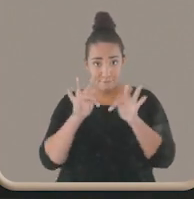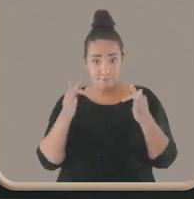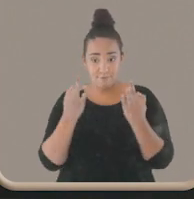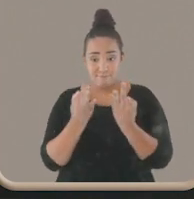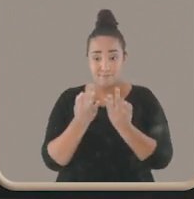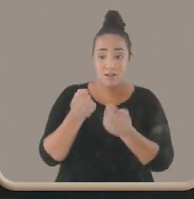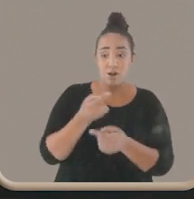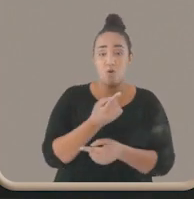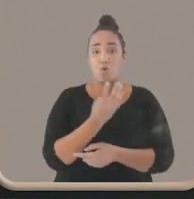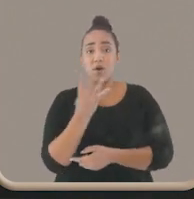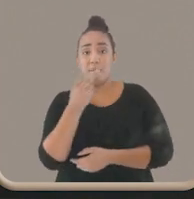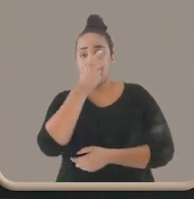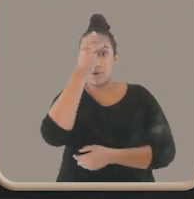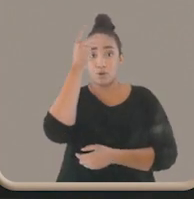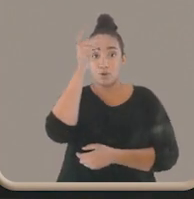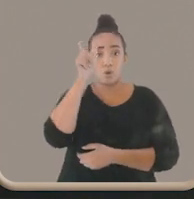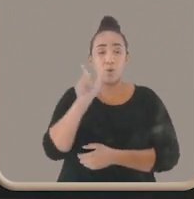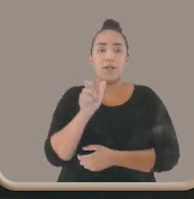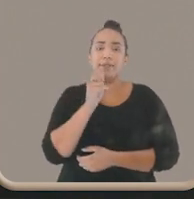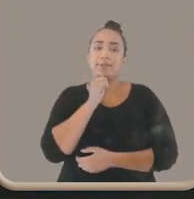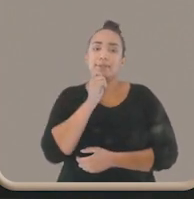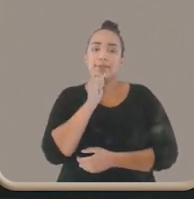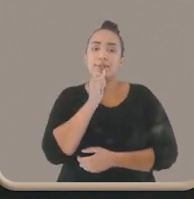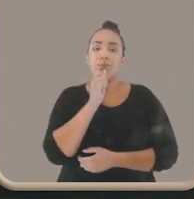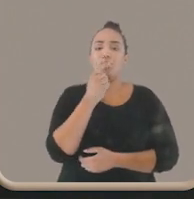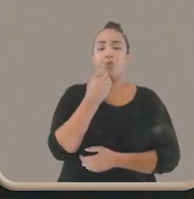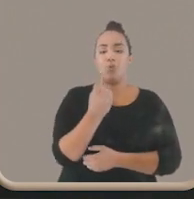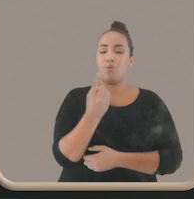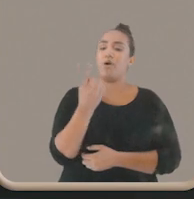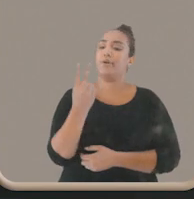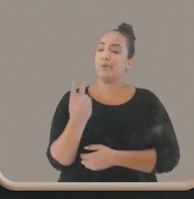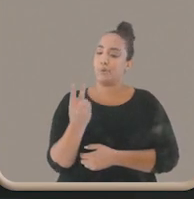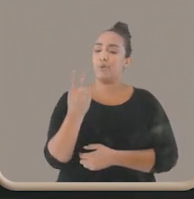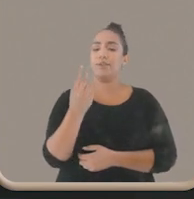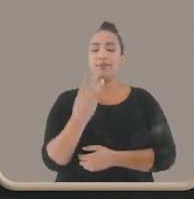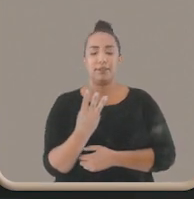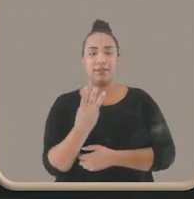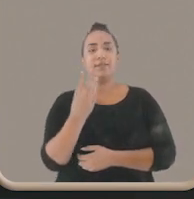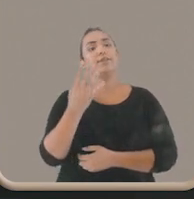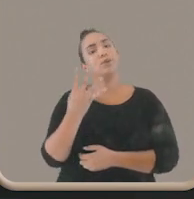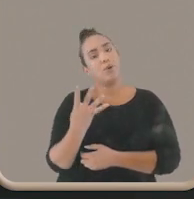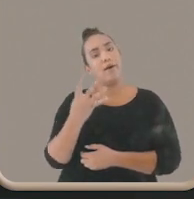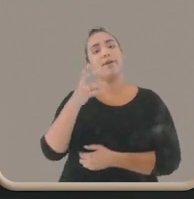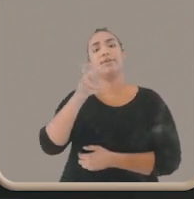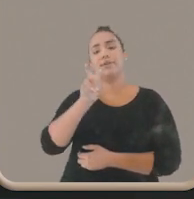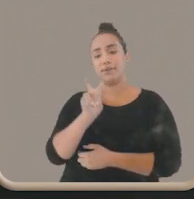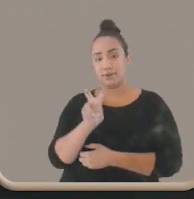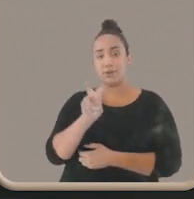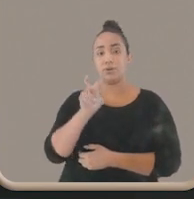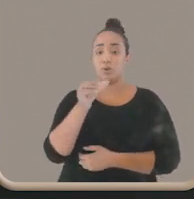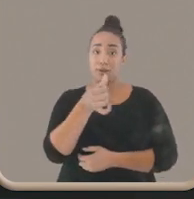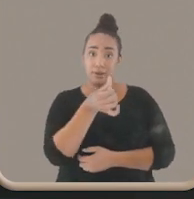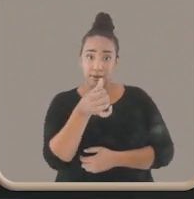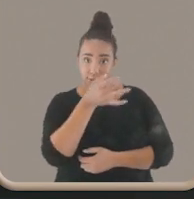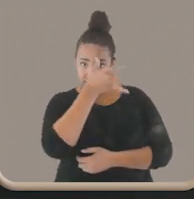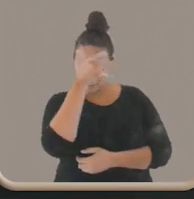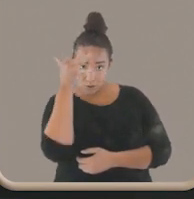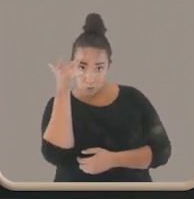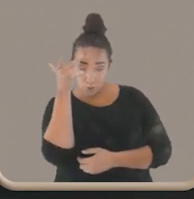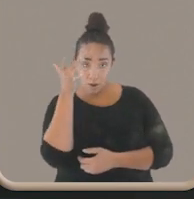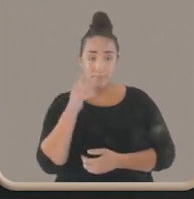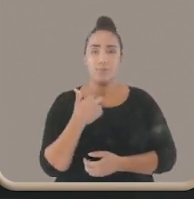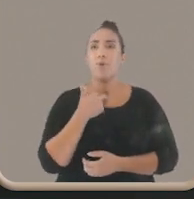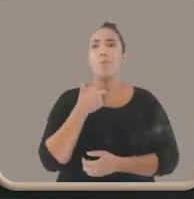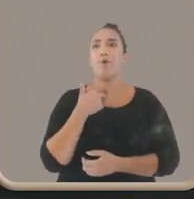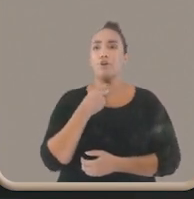que tem na minha família, eu vou contar 1, 2, 3, 4, 5, 6